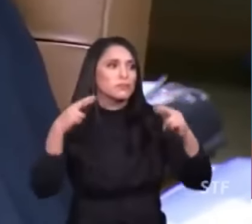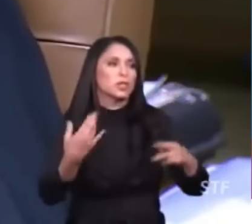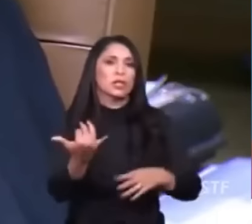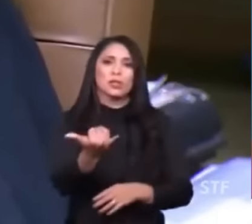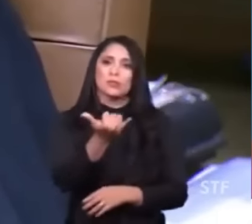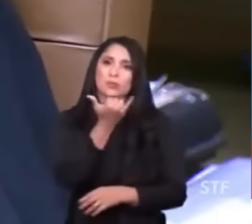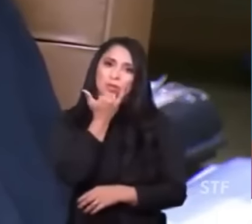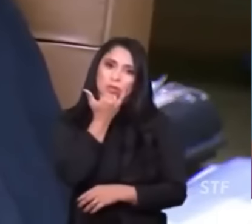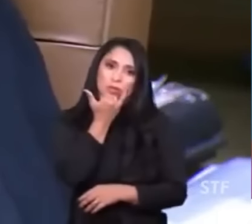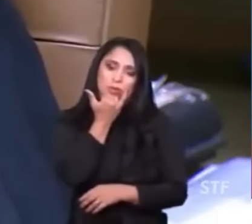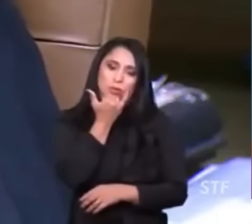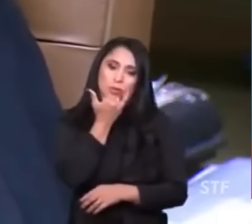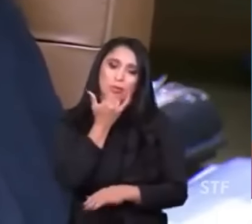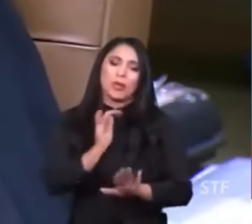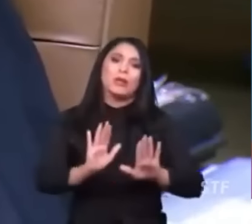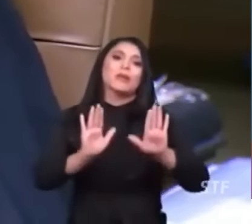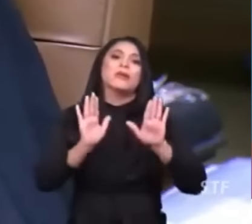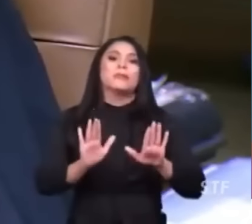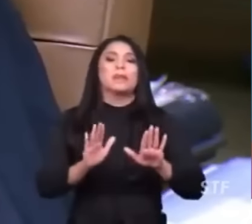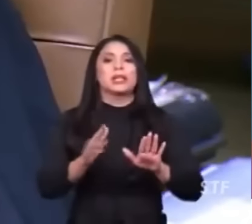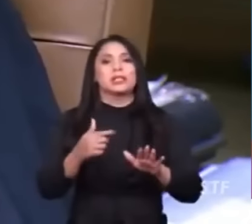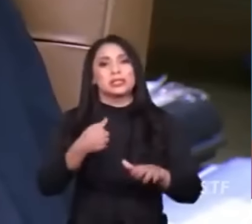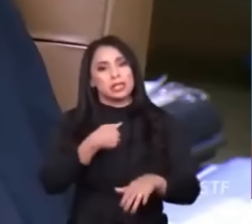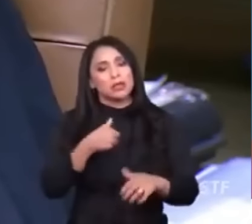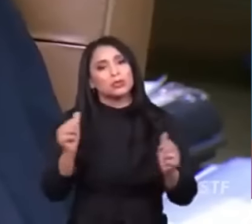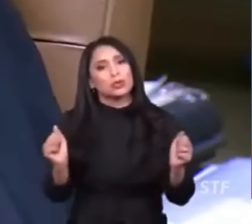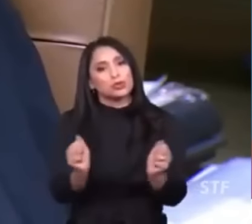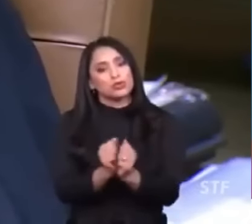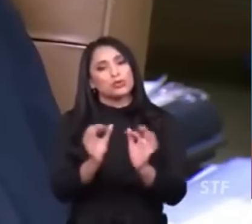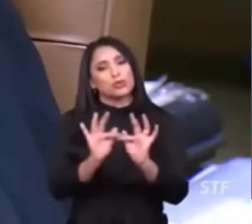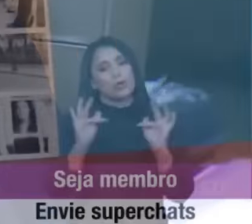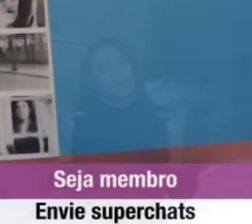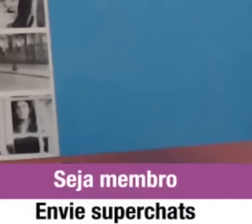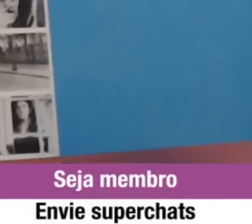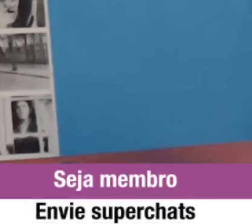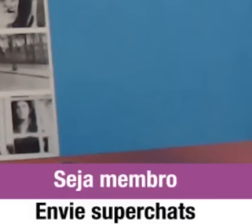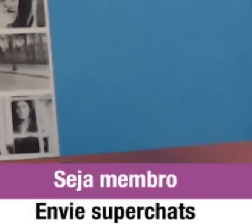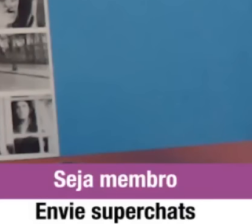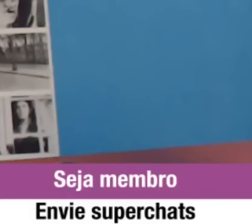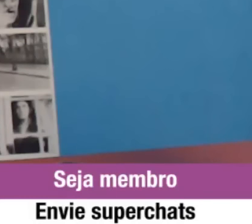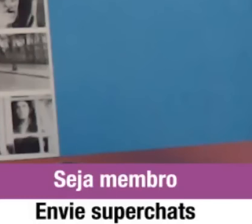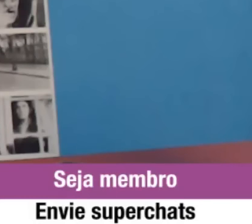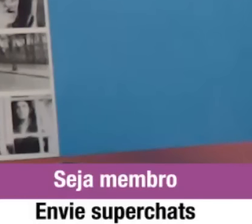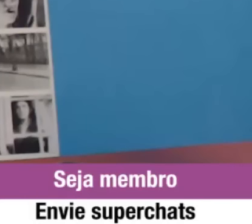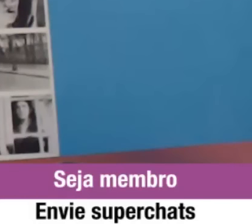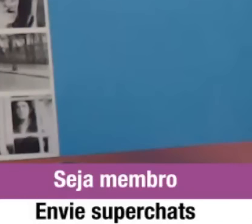para manter com a família brasileira esse importante argumento.